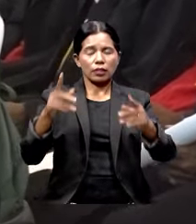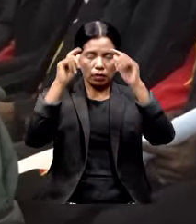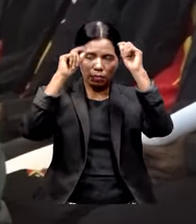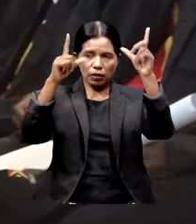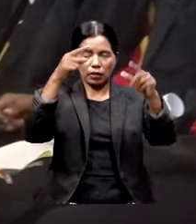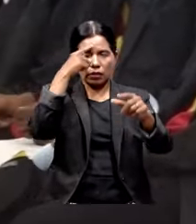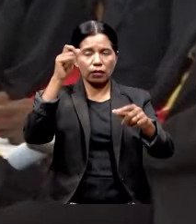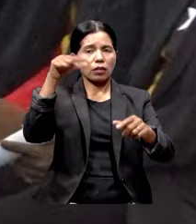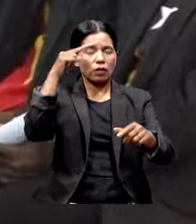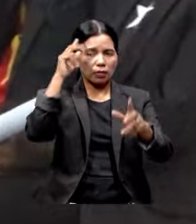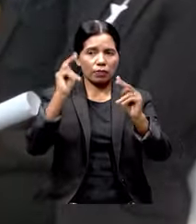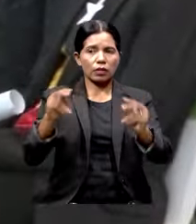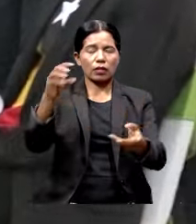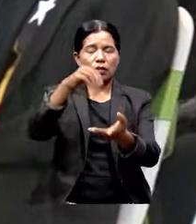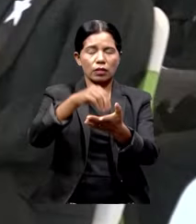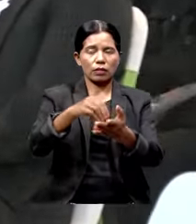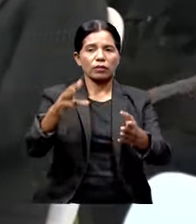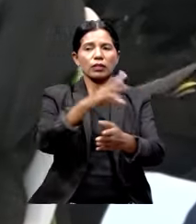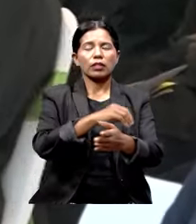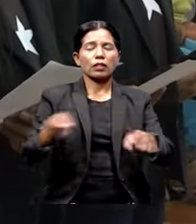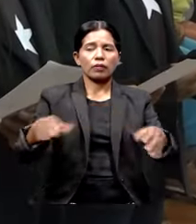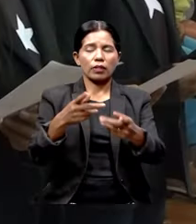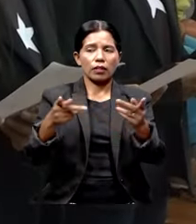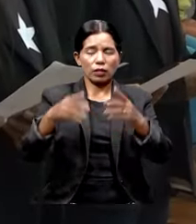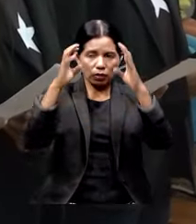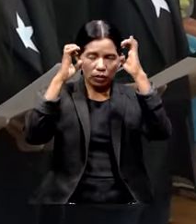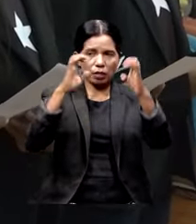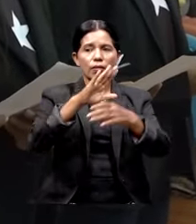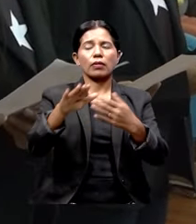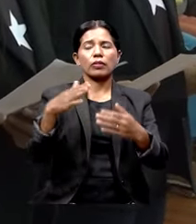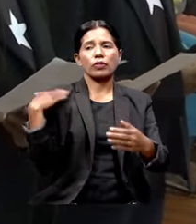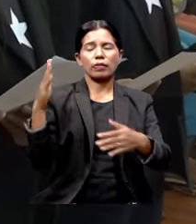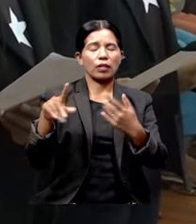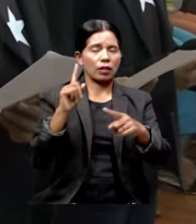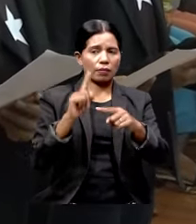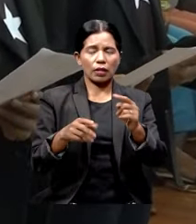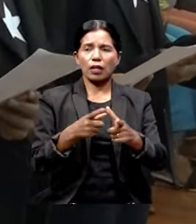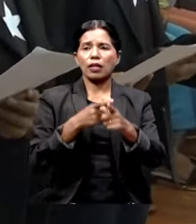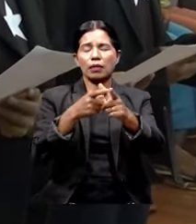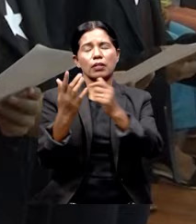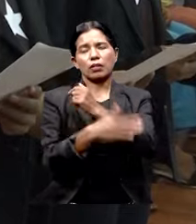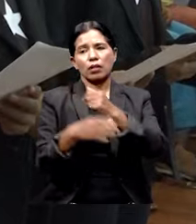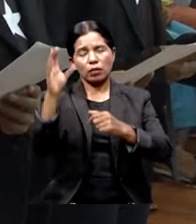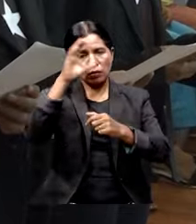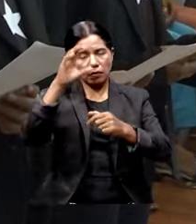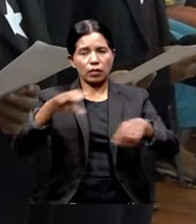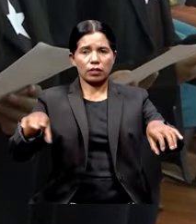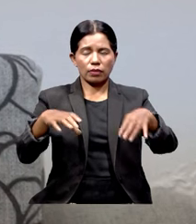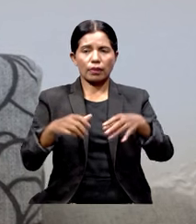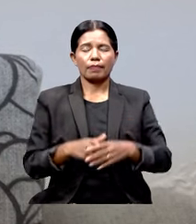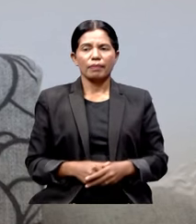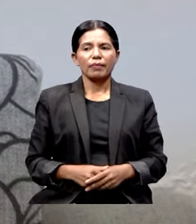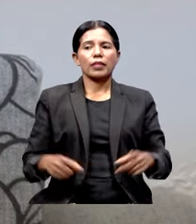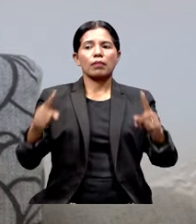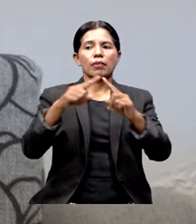o governo precisa investir em setor produtivo sira, onde jovem sira lá bele halai barailiur horibuca serviço. Ba